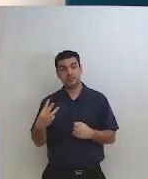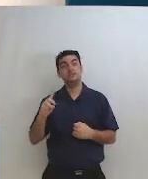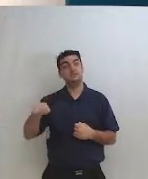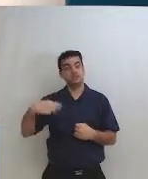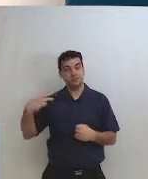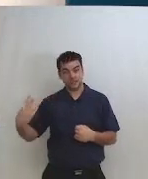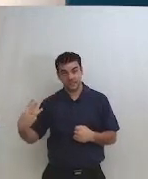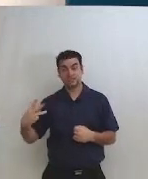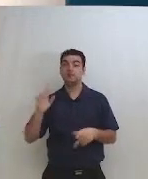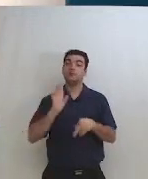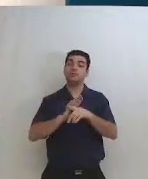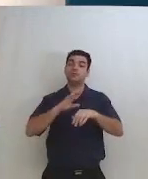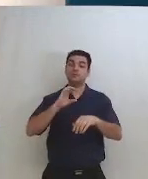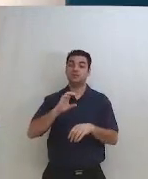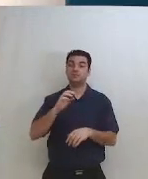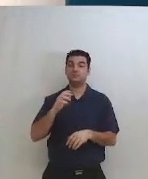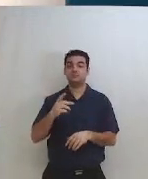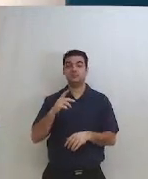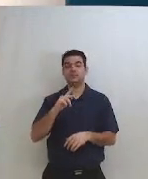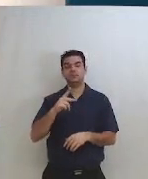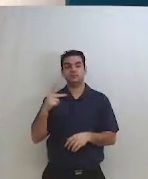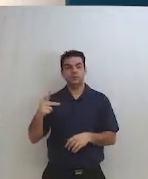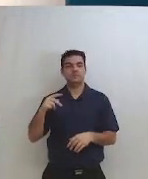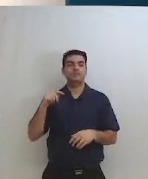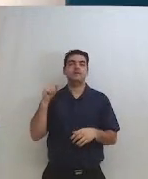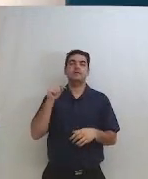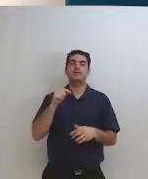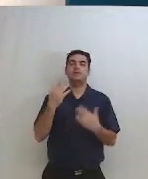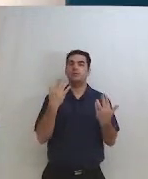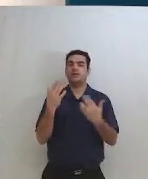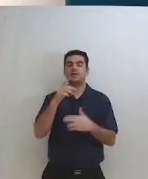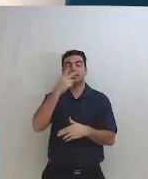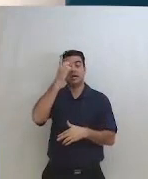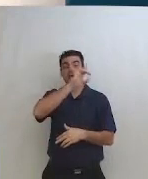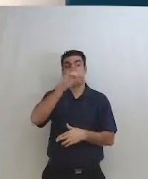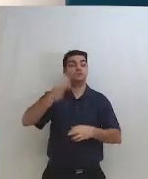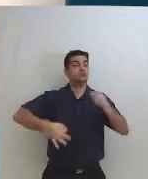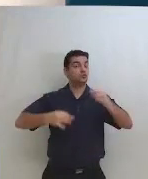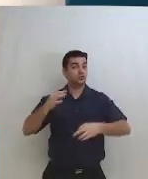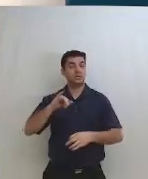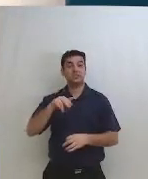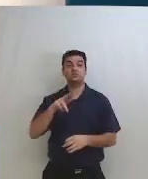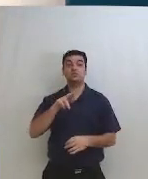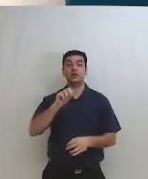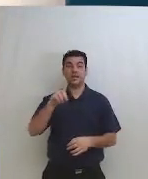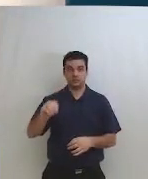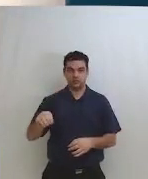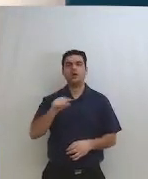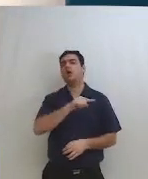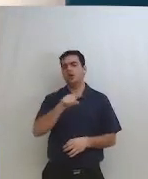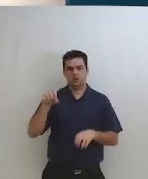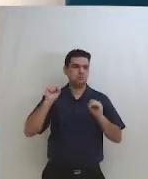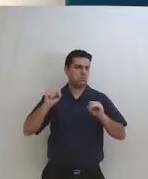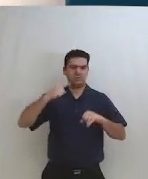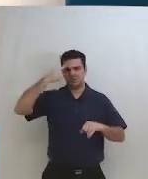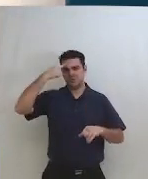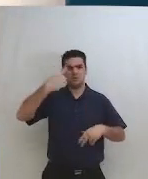Penal traduz uma liberalidade em favor dos jurados, os quais soberanamente podem absolver o acusado, mesmo após terem